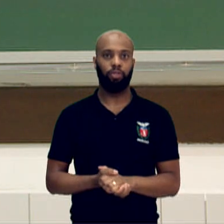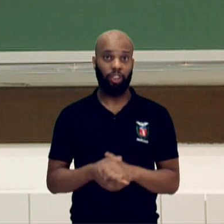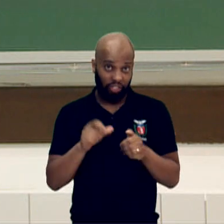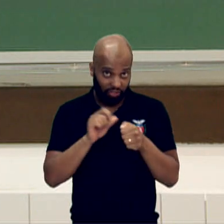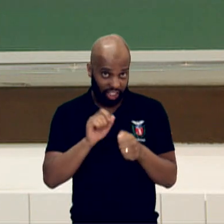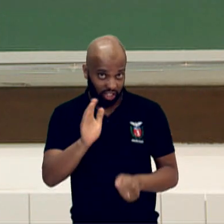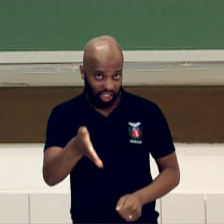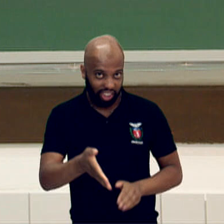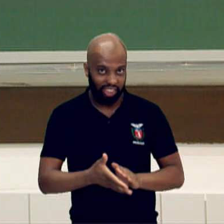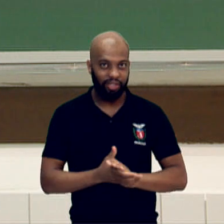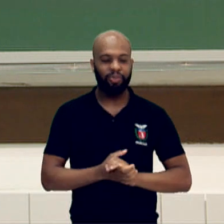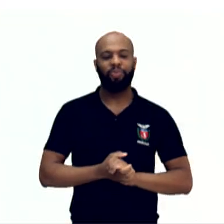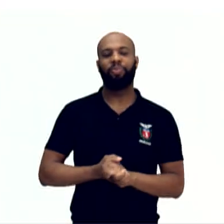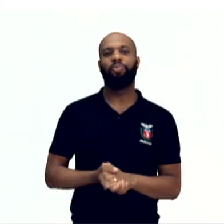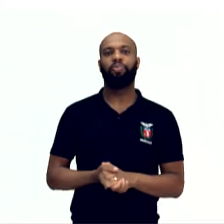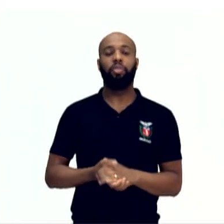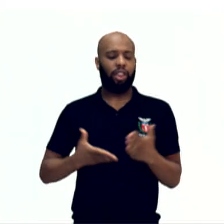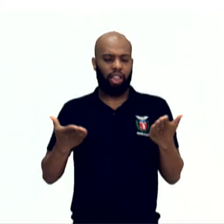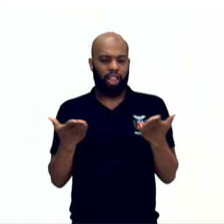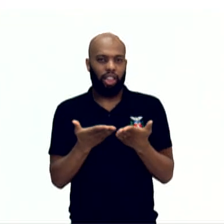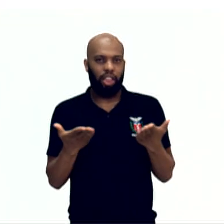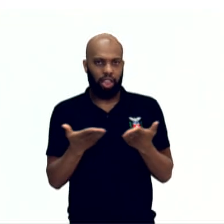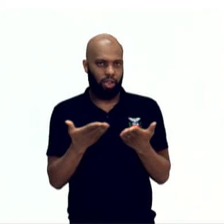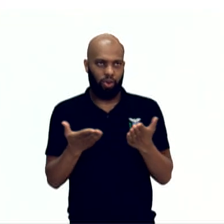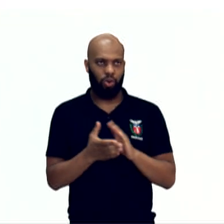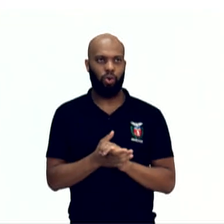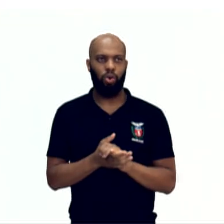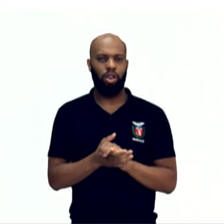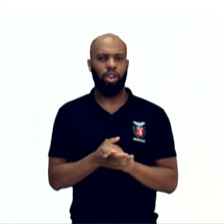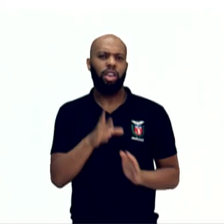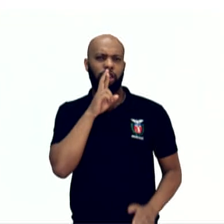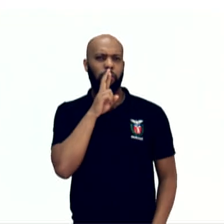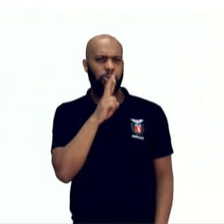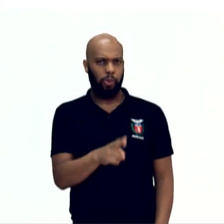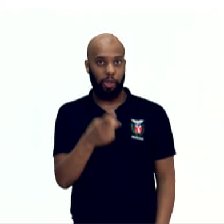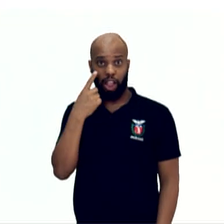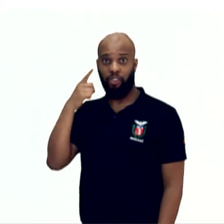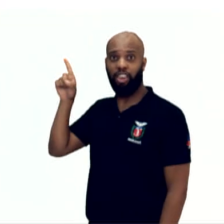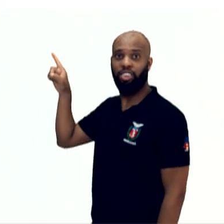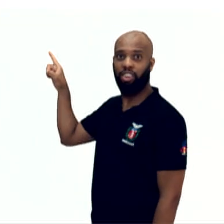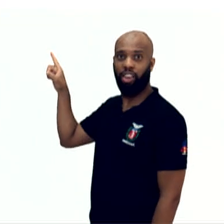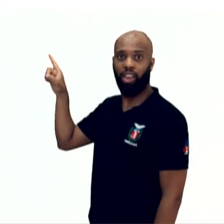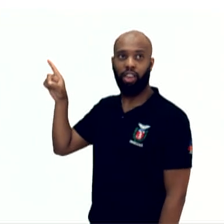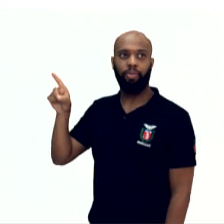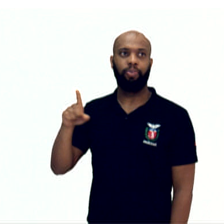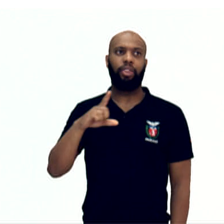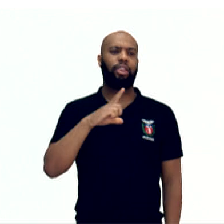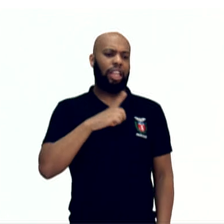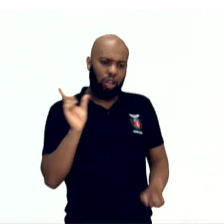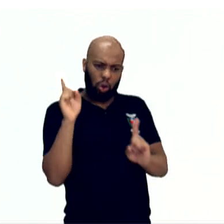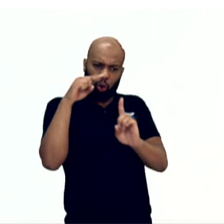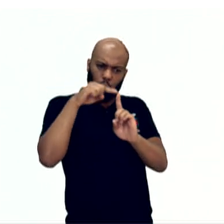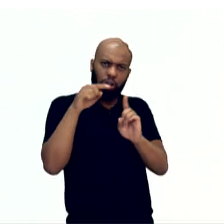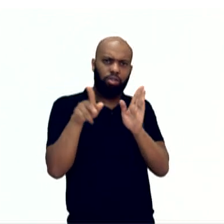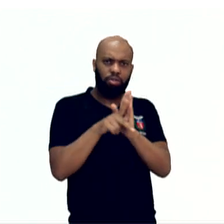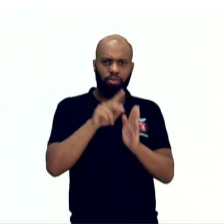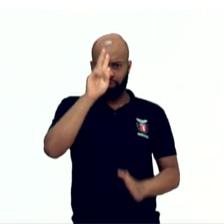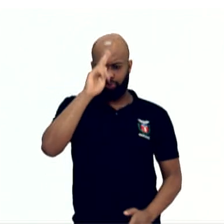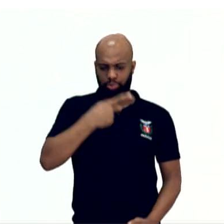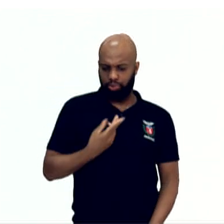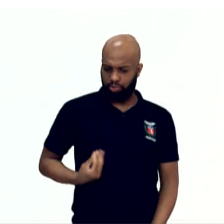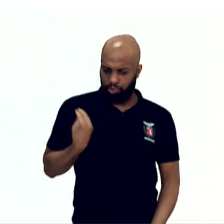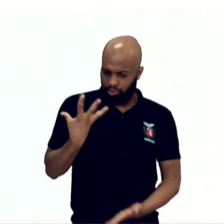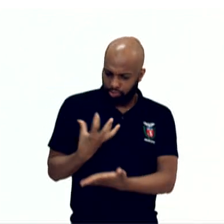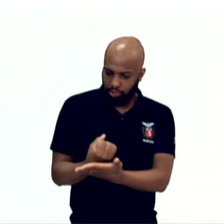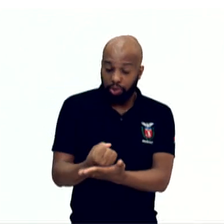Fizeram? Então, vamos colocar uma resposta. Um dos objetivos da autobiografia é contar